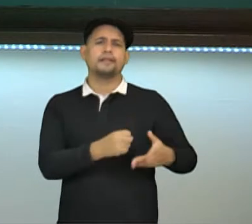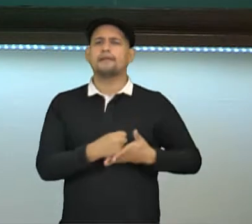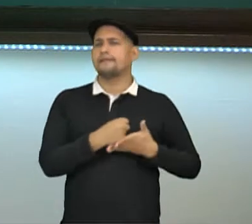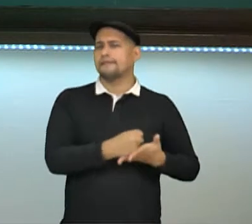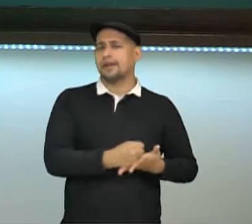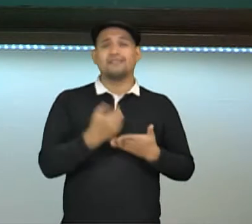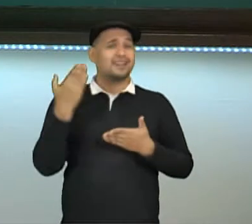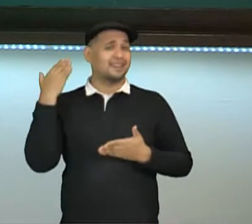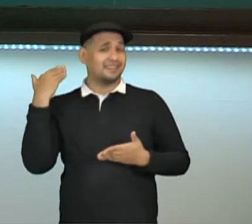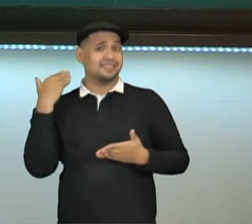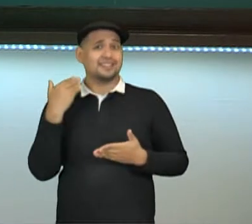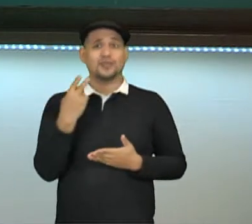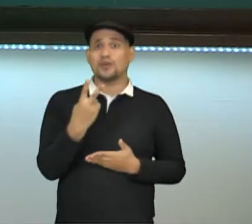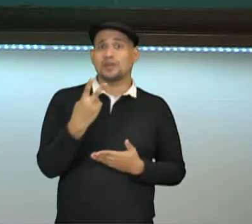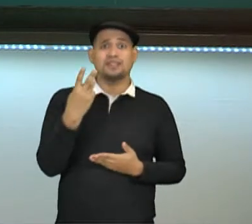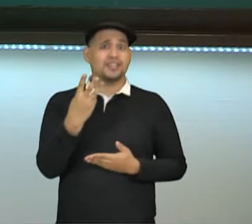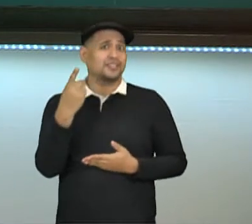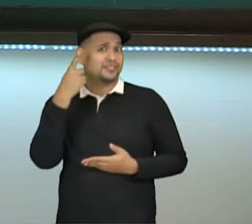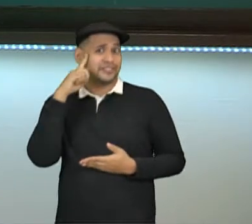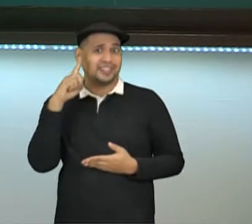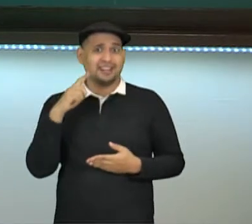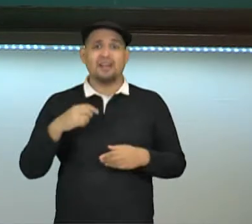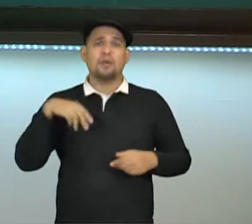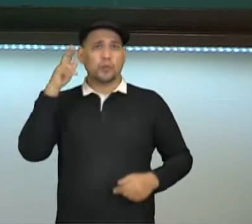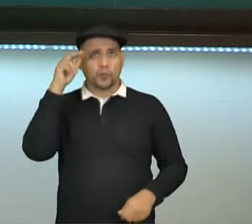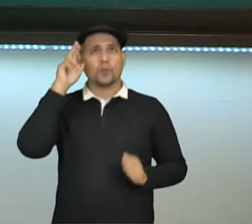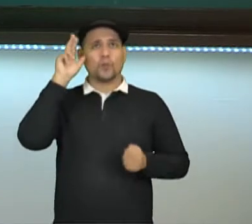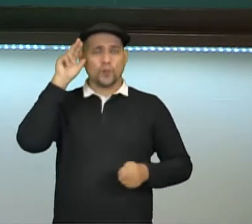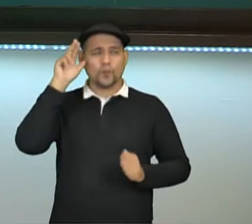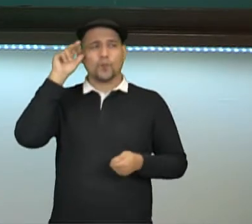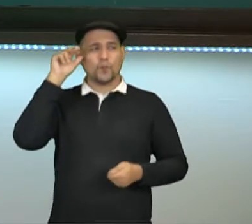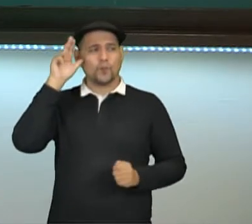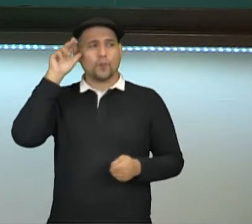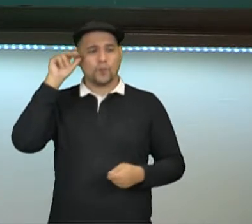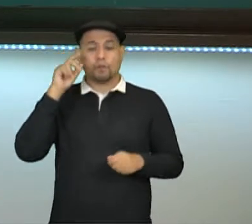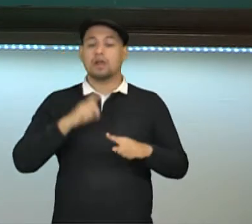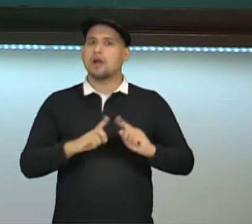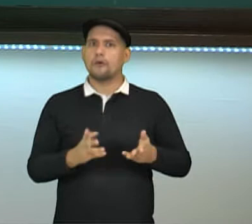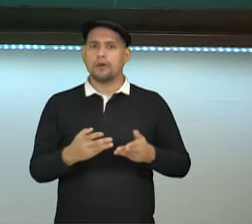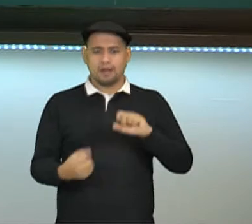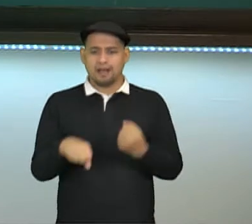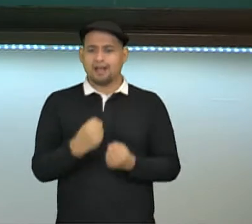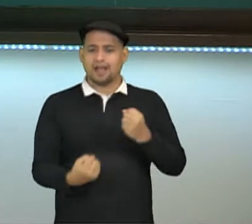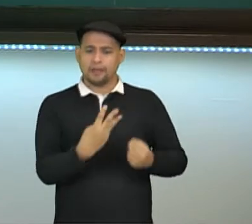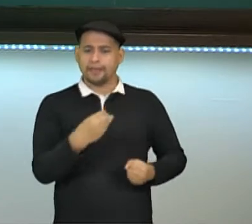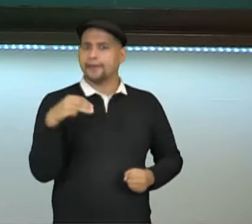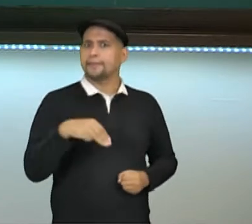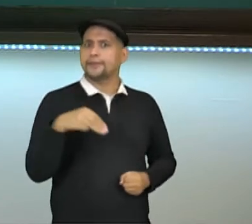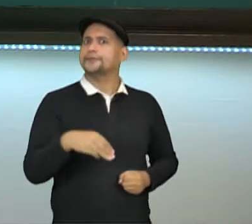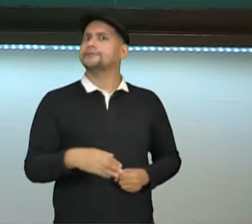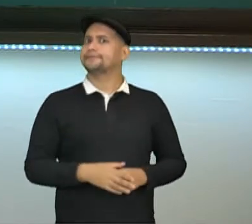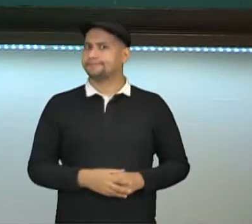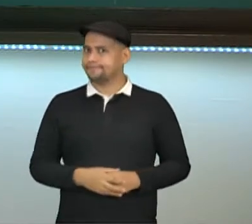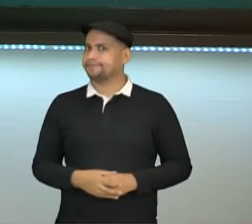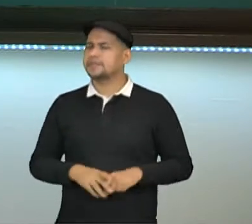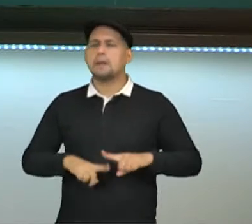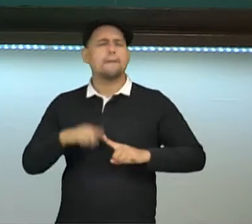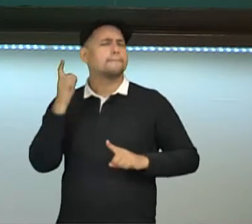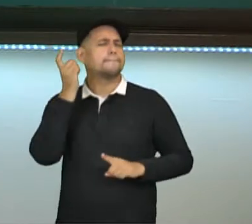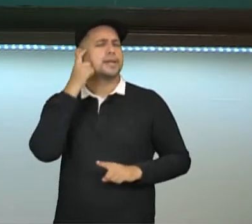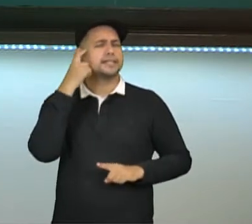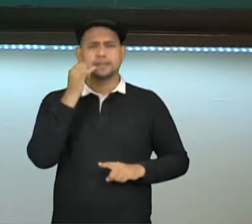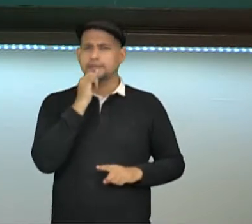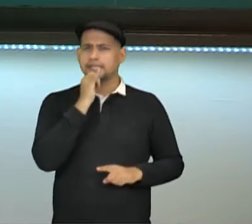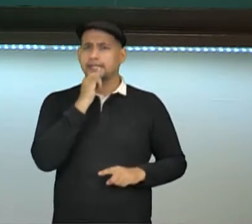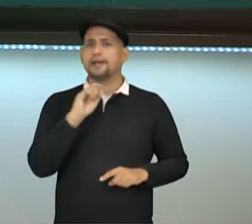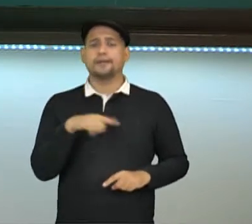3 dias. Agora eu tenho um automóvel que eu chego em 30 minutos. Agora vamos pensar nos dias de hoje. Agora imagine o seguinte, nós